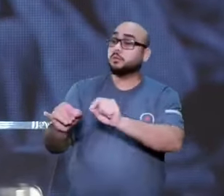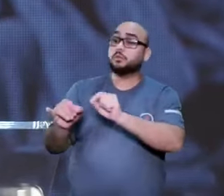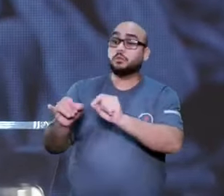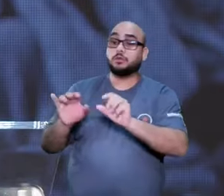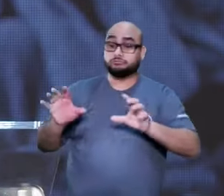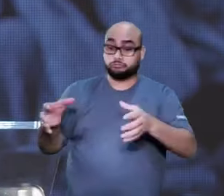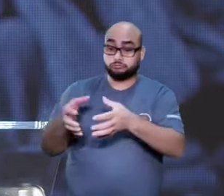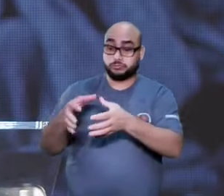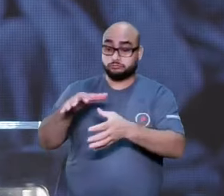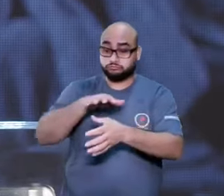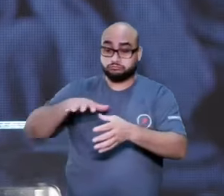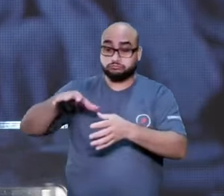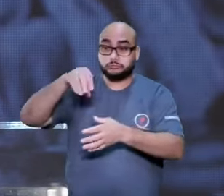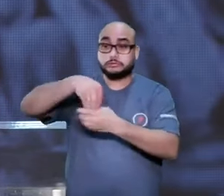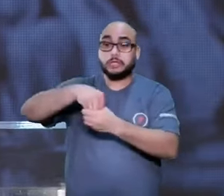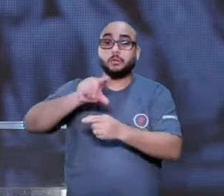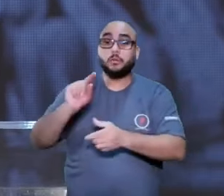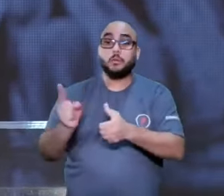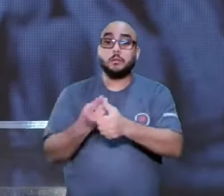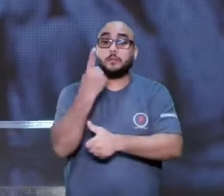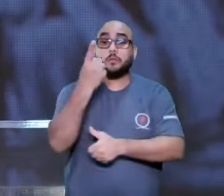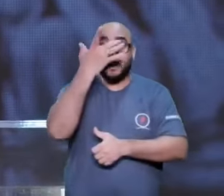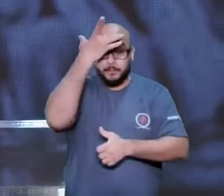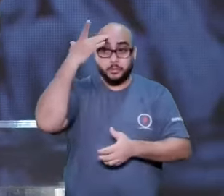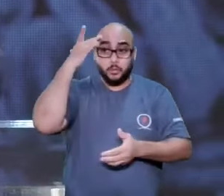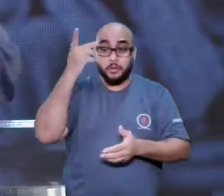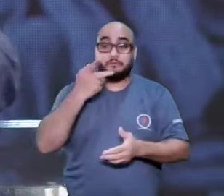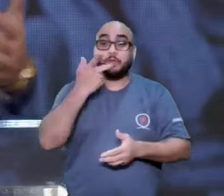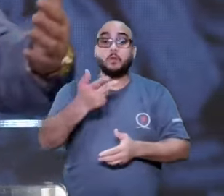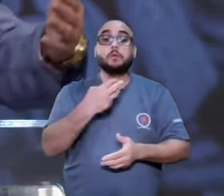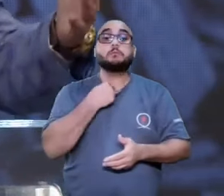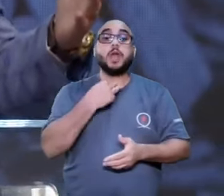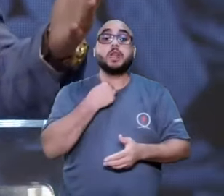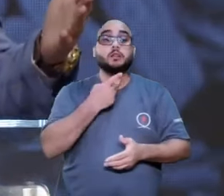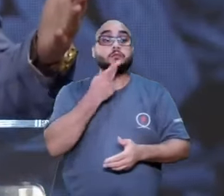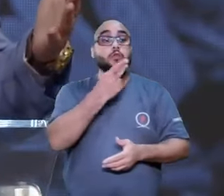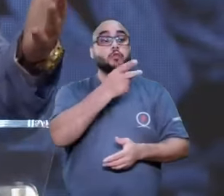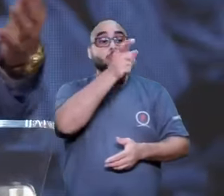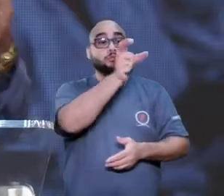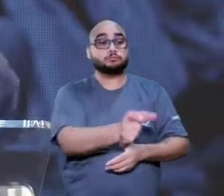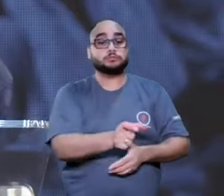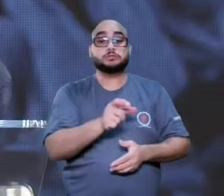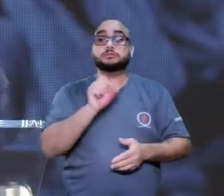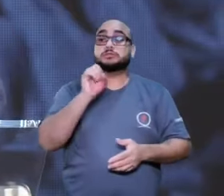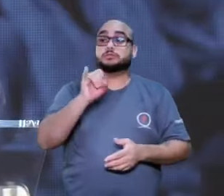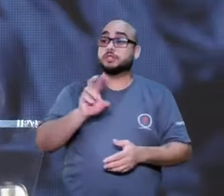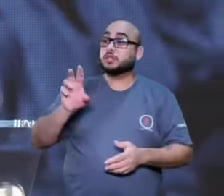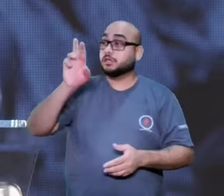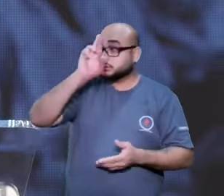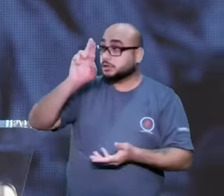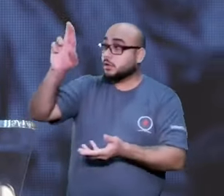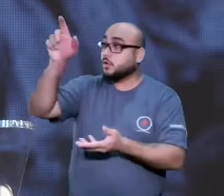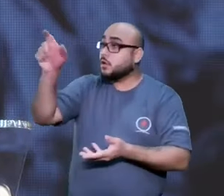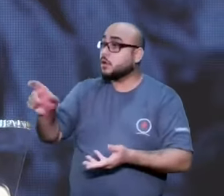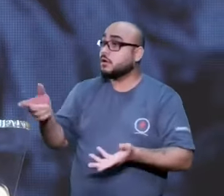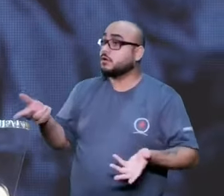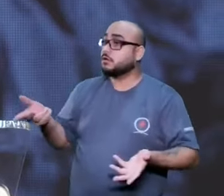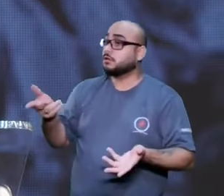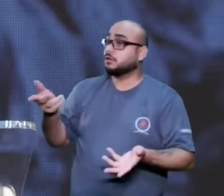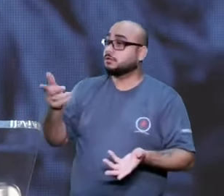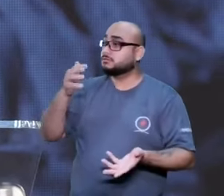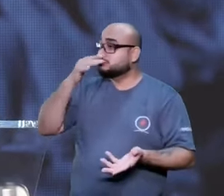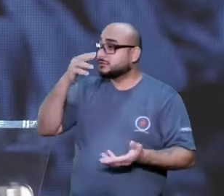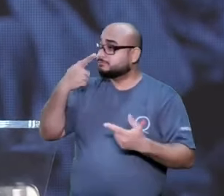ecou apenas uma voz a voz de Marta e ela vai dizer assim senhor já cheira mal